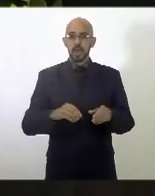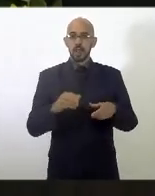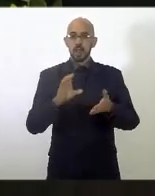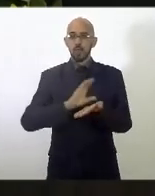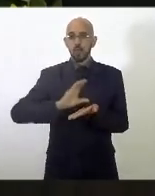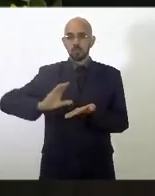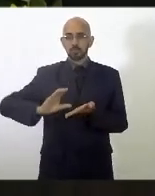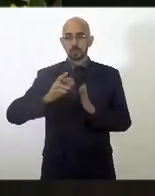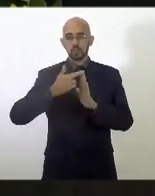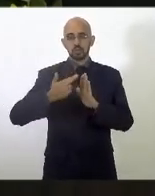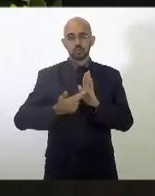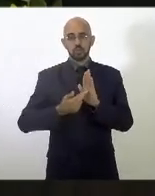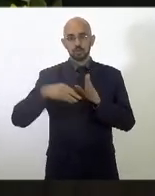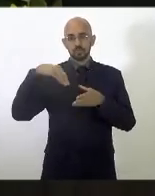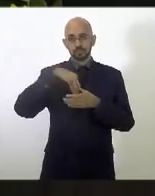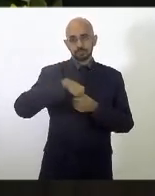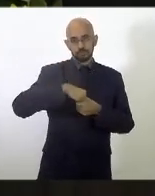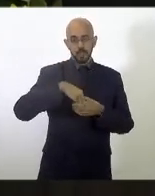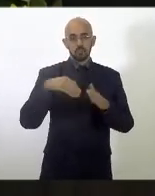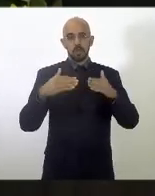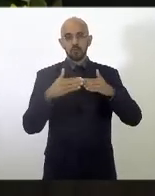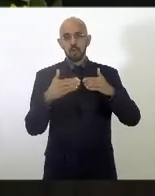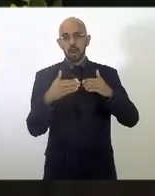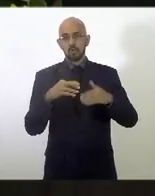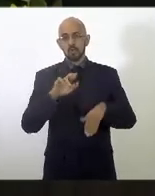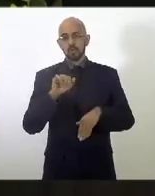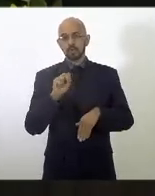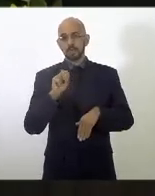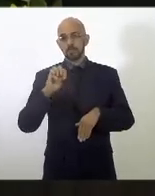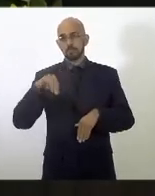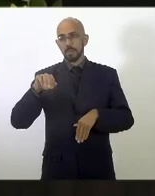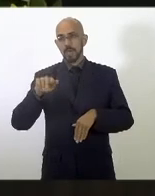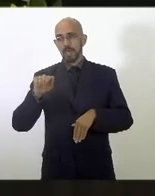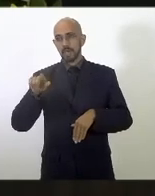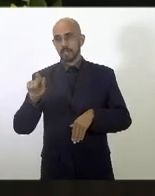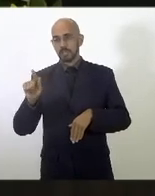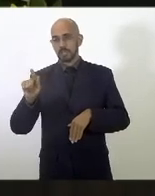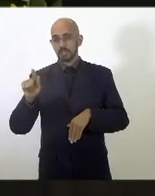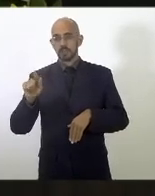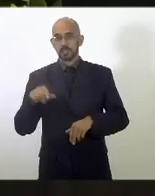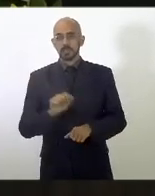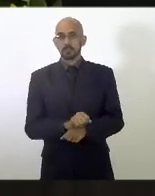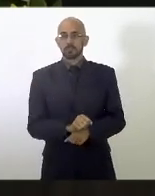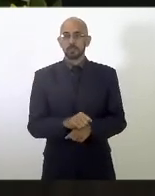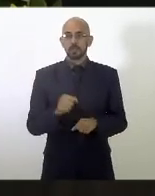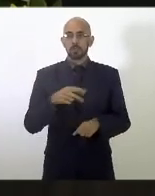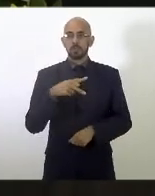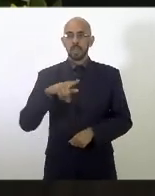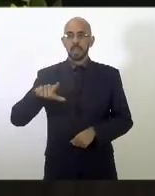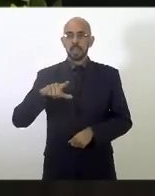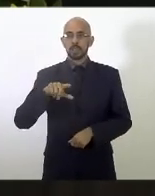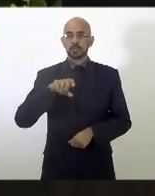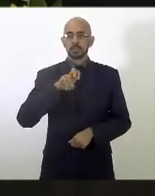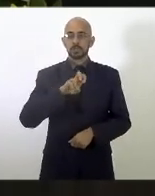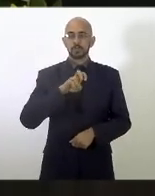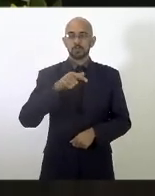Externas, favorável, relator deputado Rosenberg Reis. Projeto de resolução 576.